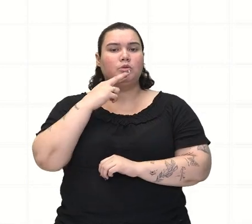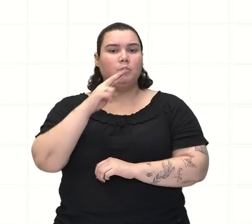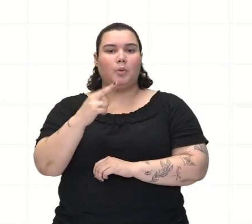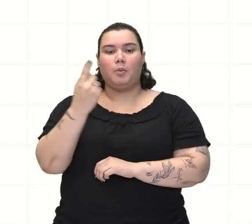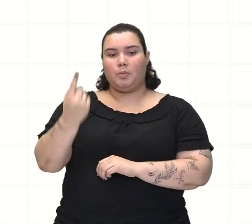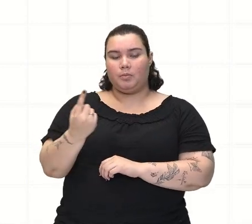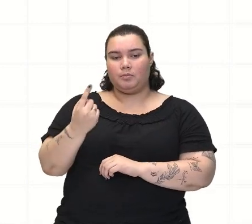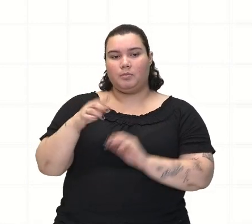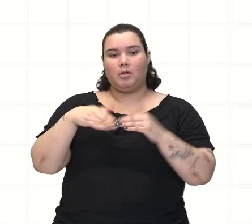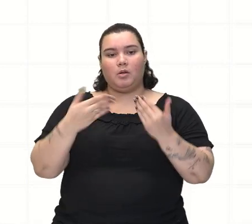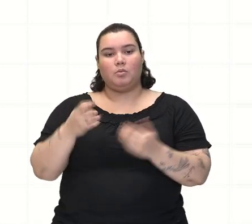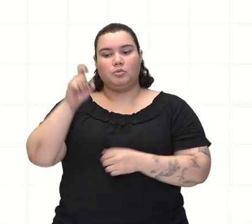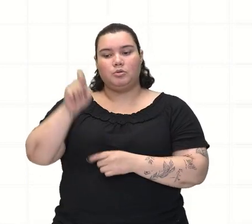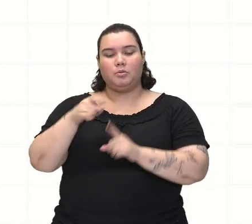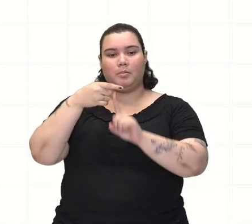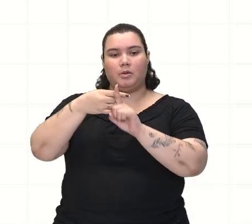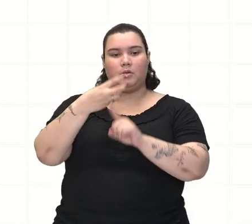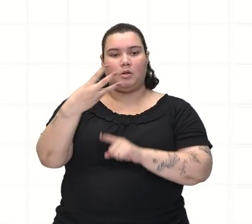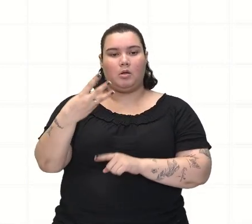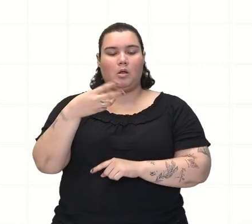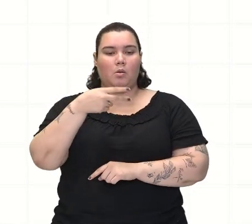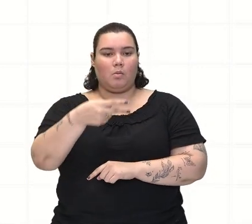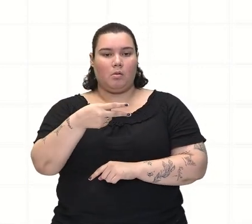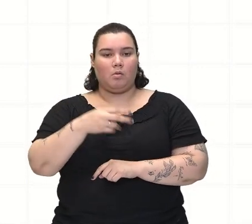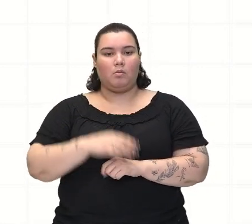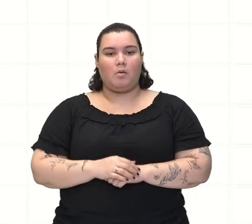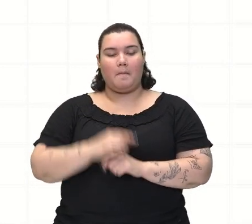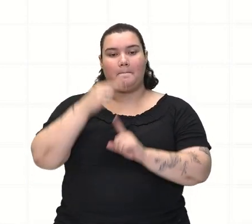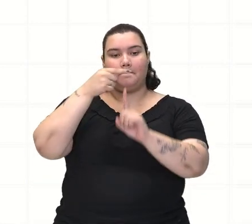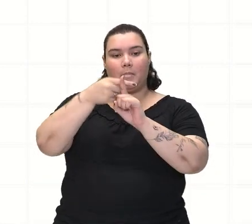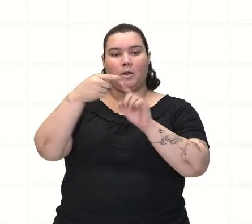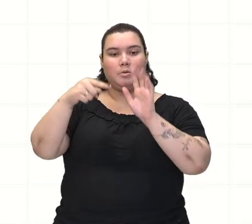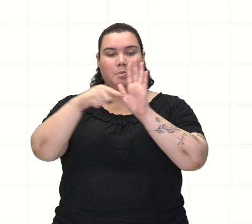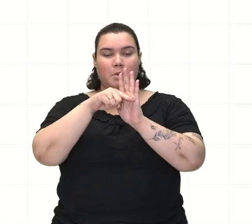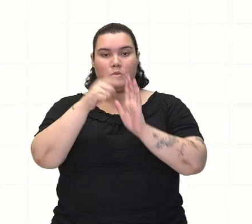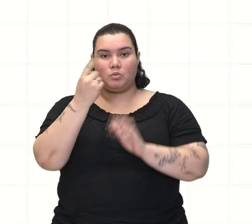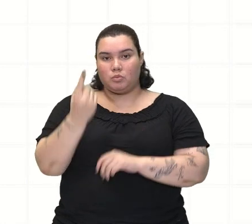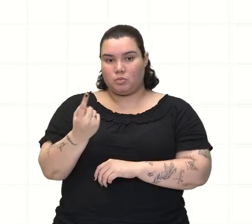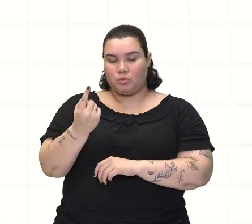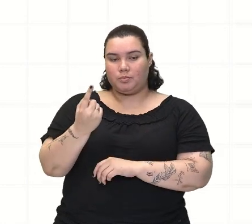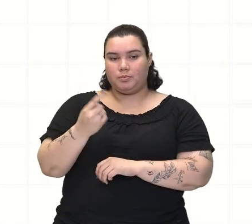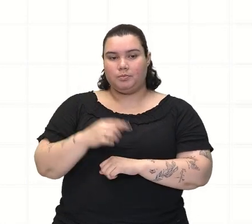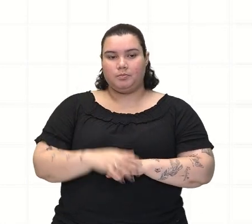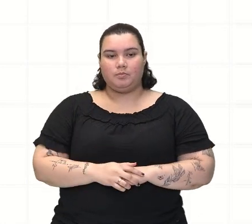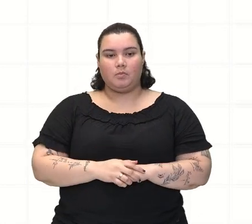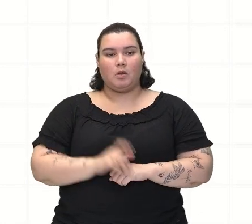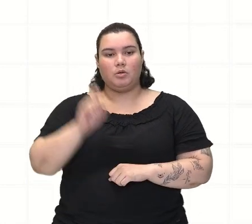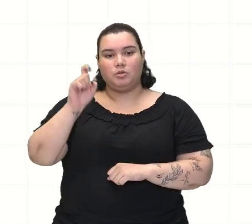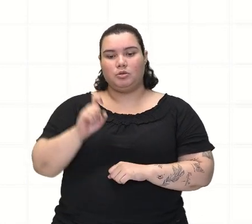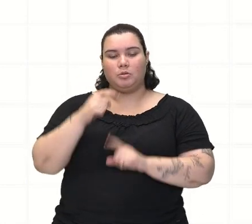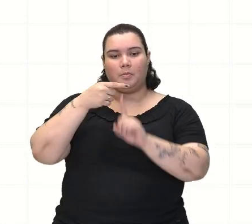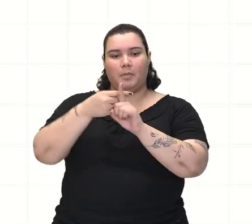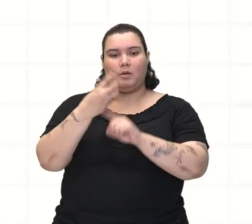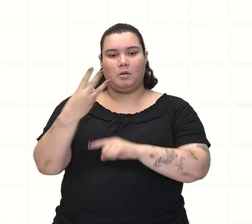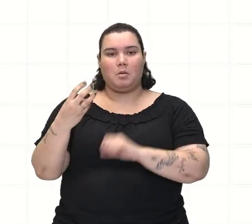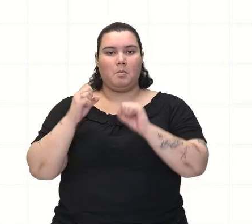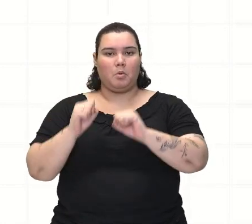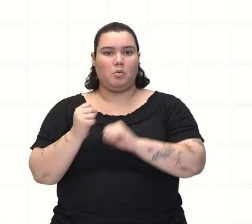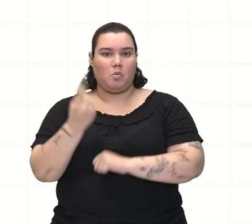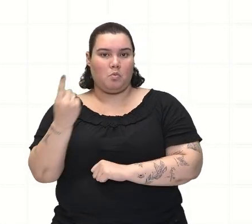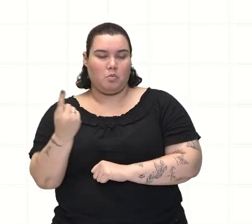Então, logo, x mais 3 é igual a mais ou menos 1. Ou seja, x mais 3 pode ser igual a 1